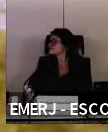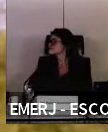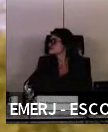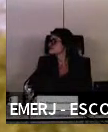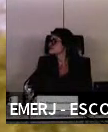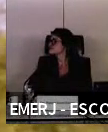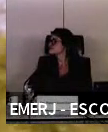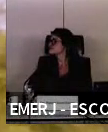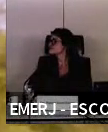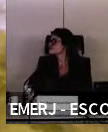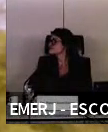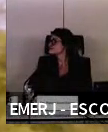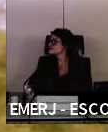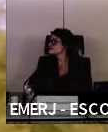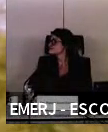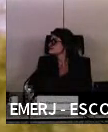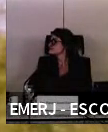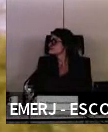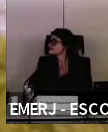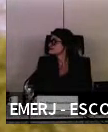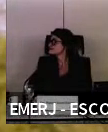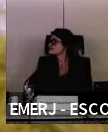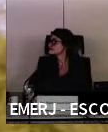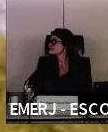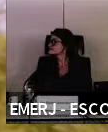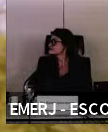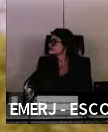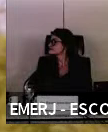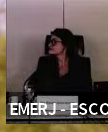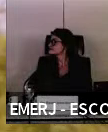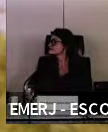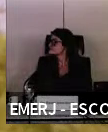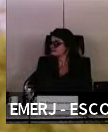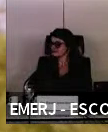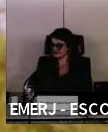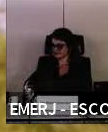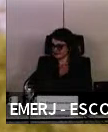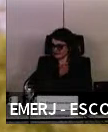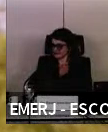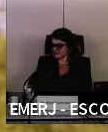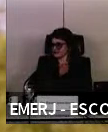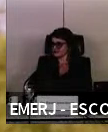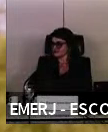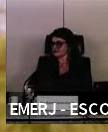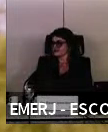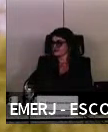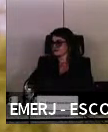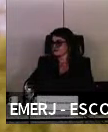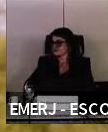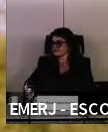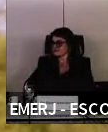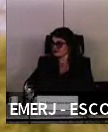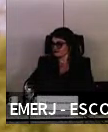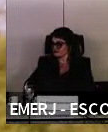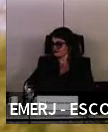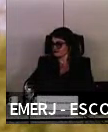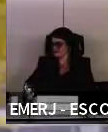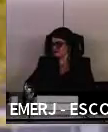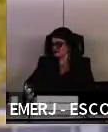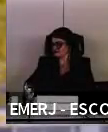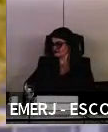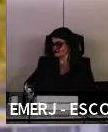de esperança de que você vai ser tratado como um homem. Depois que você consegue uma identificação que está no